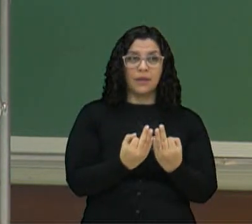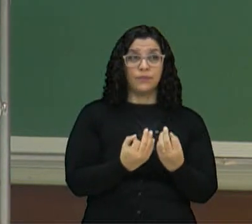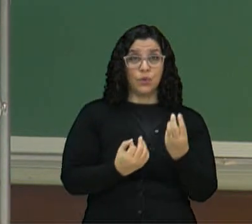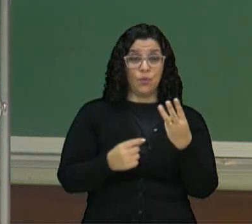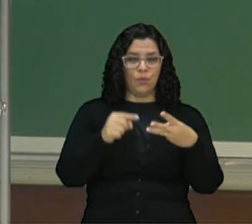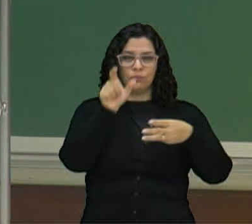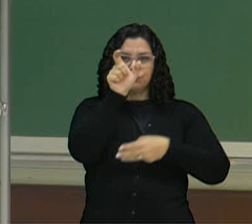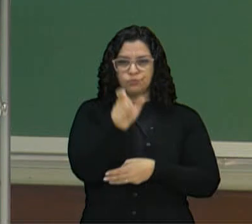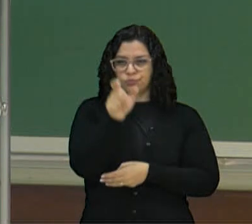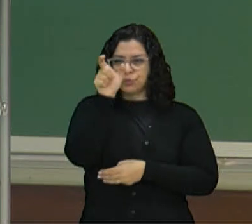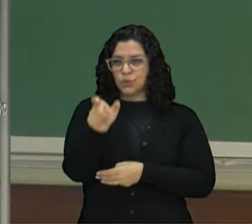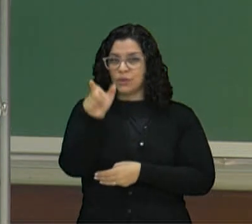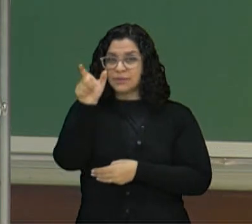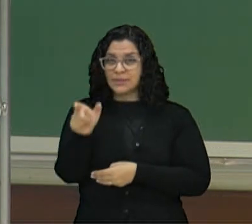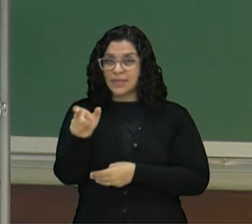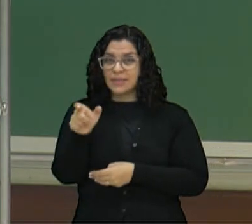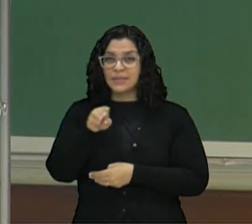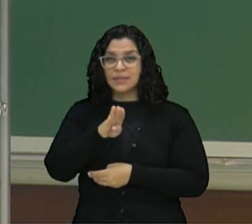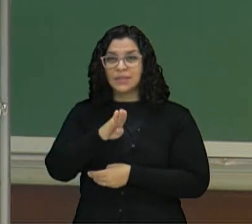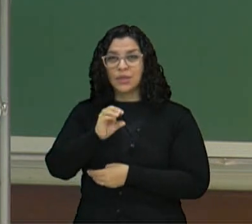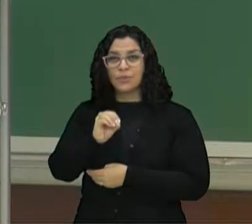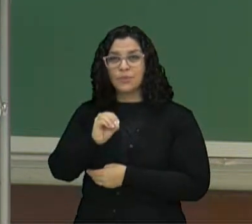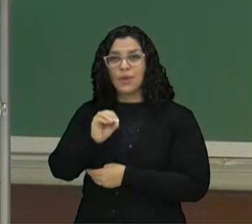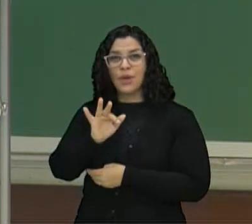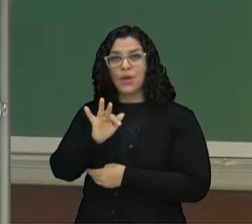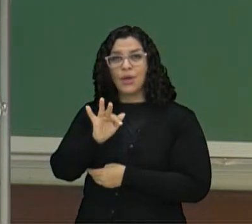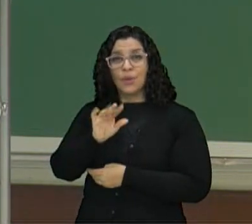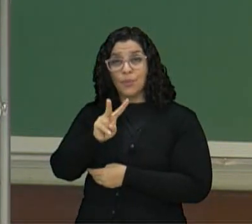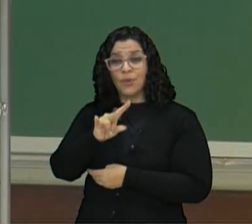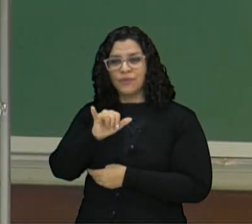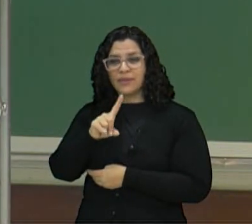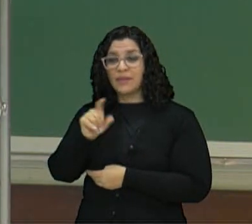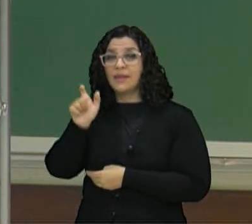Bovidae e a girafa é da família